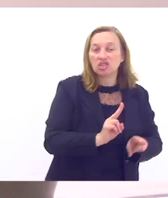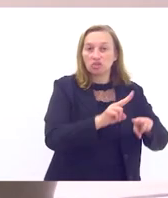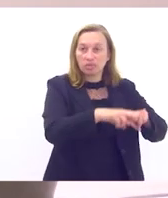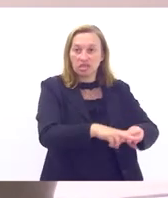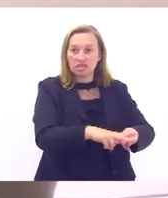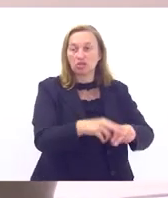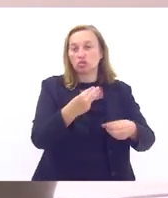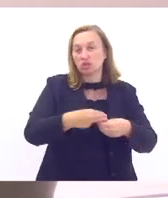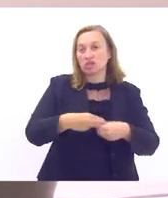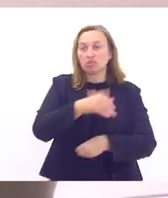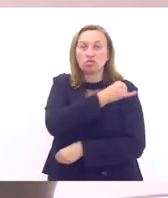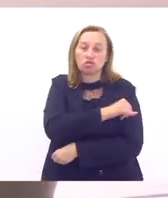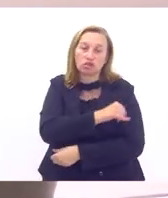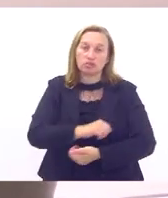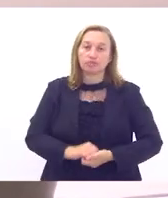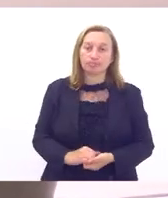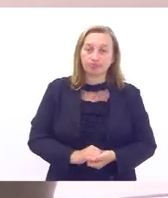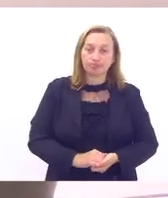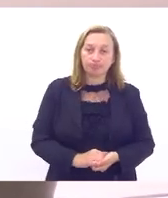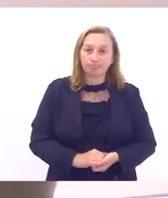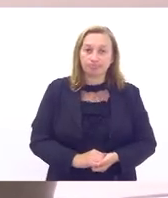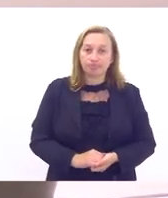no município do Rio de Janeiro.